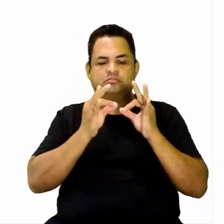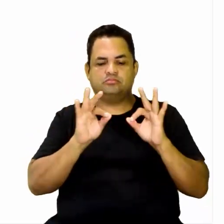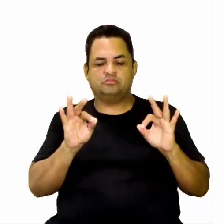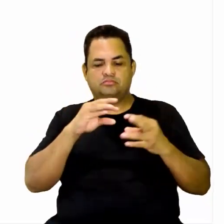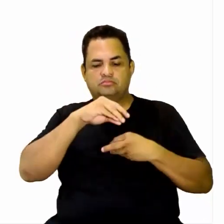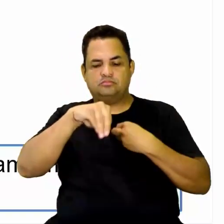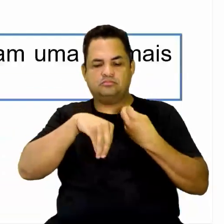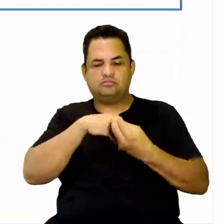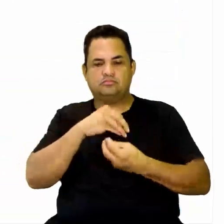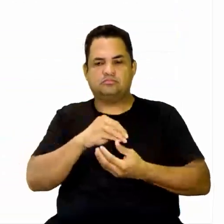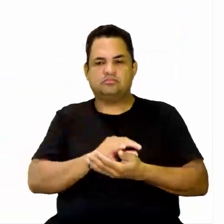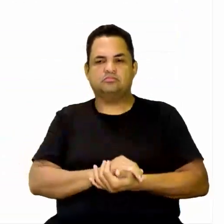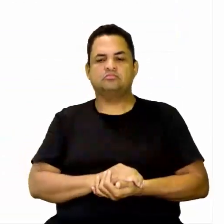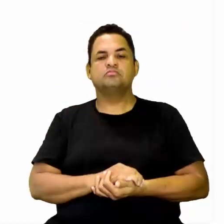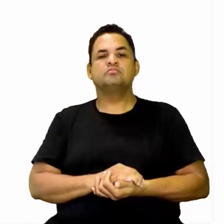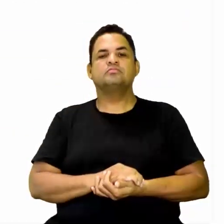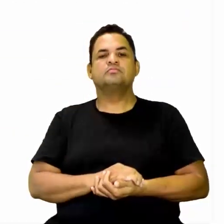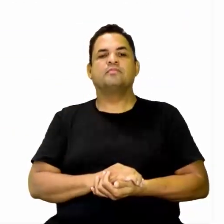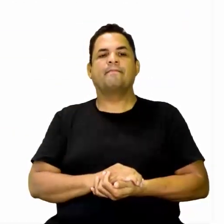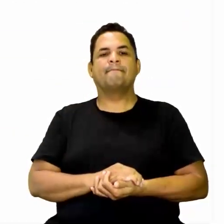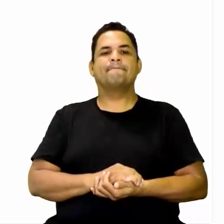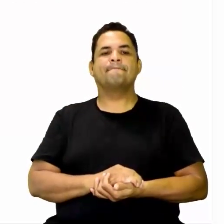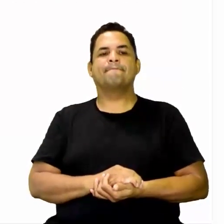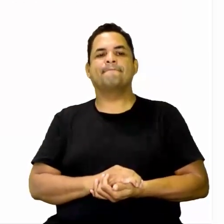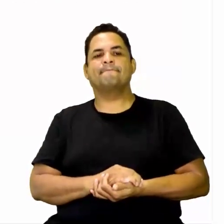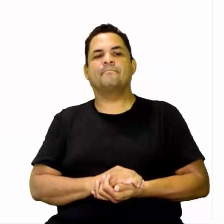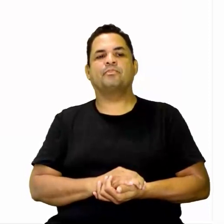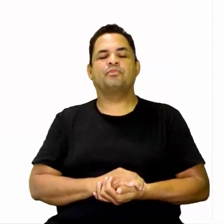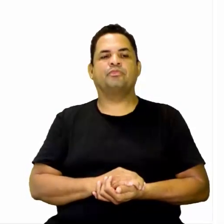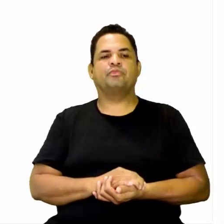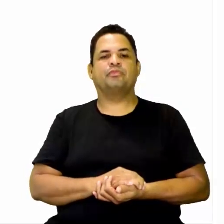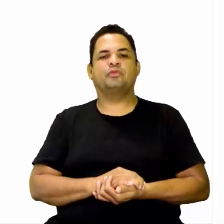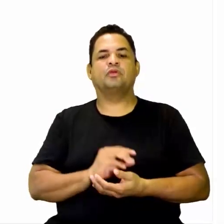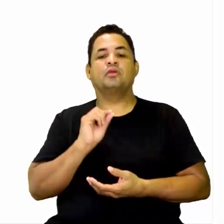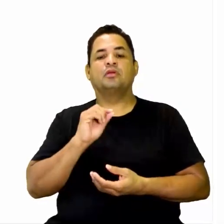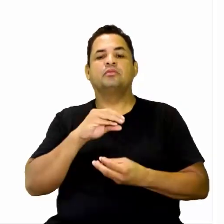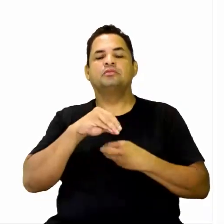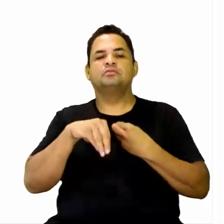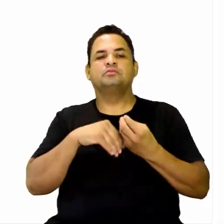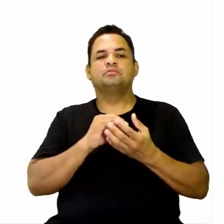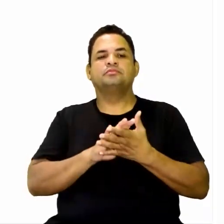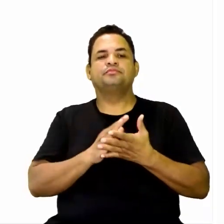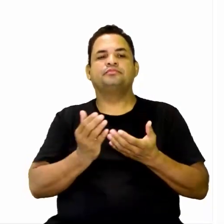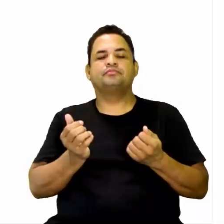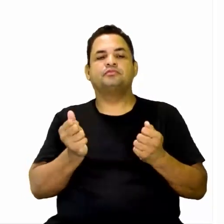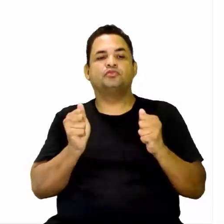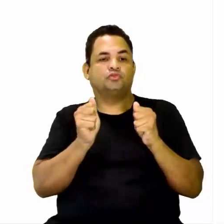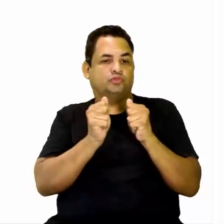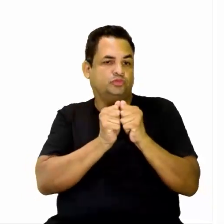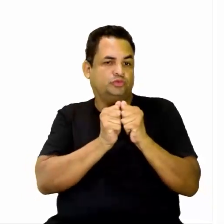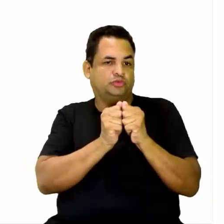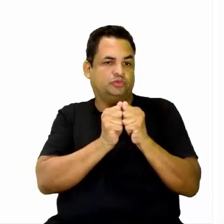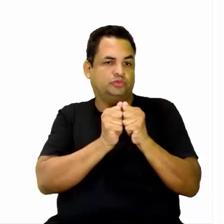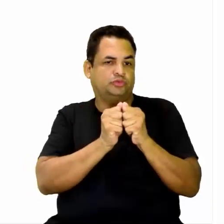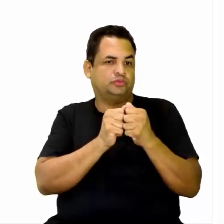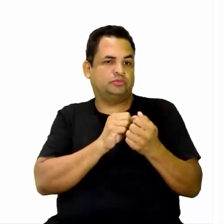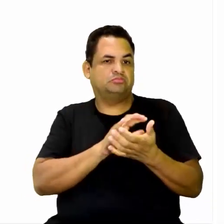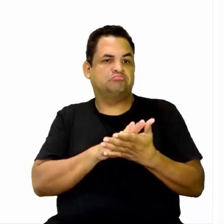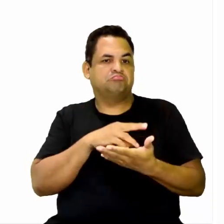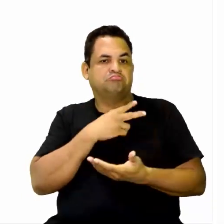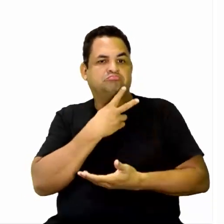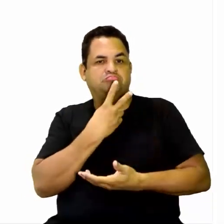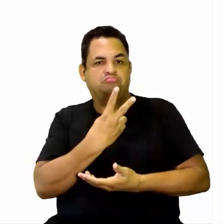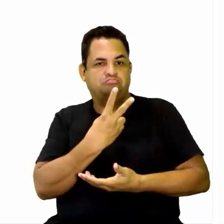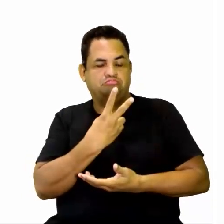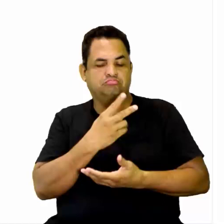substância composta. Então, a mistura nada mais é, meu caro aluno, que a união